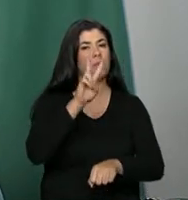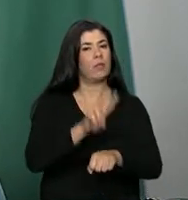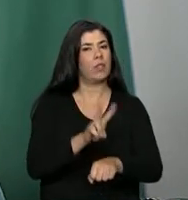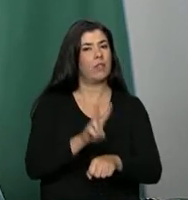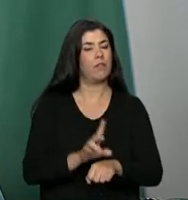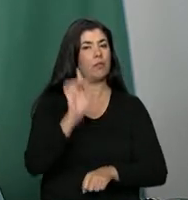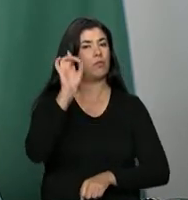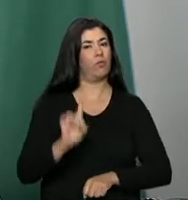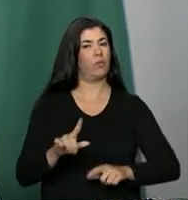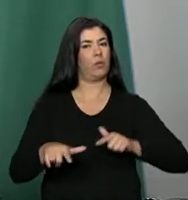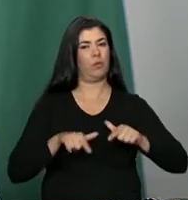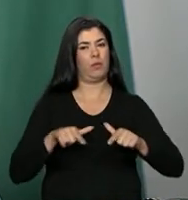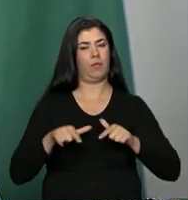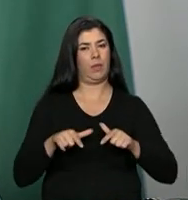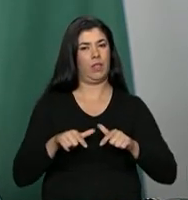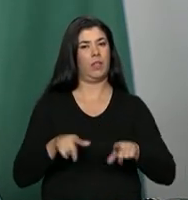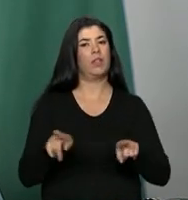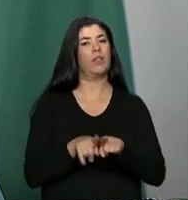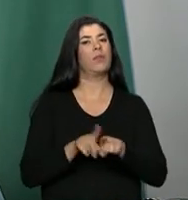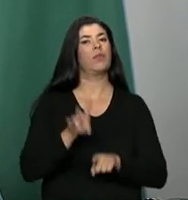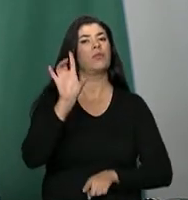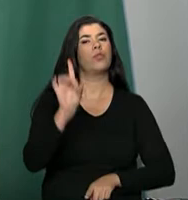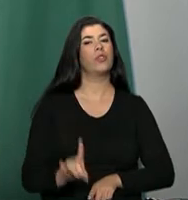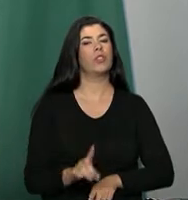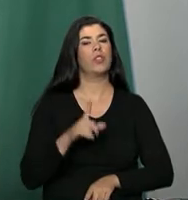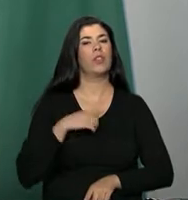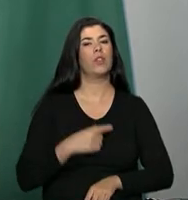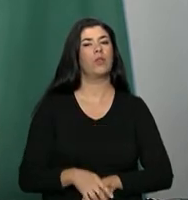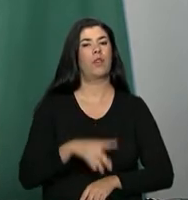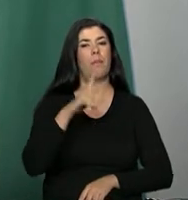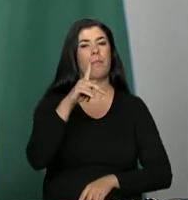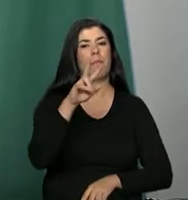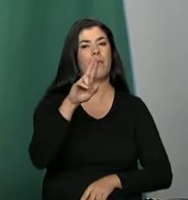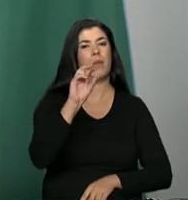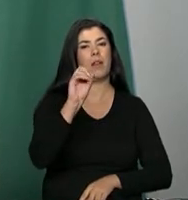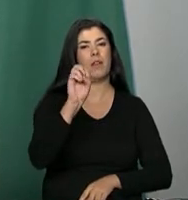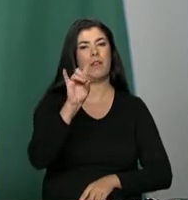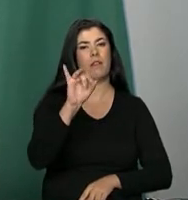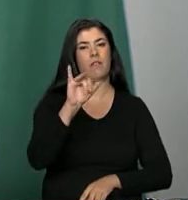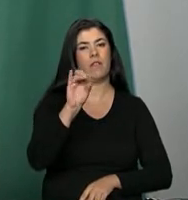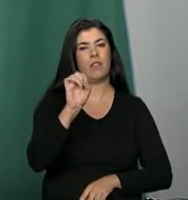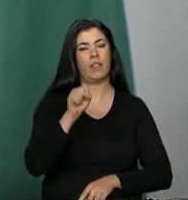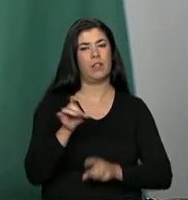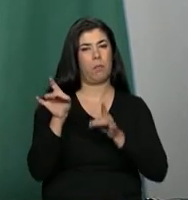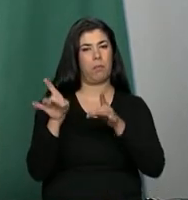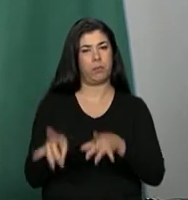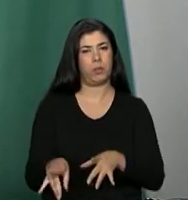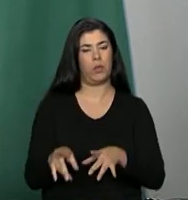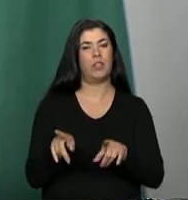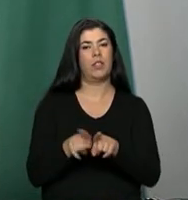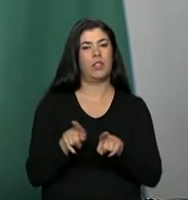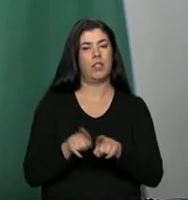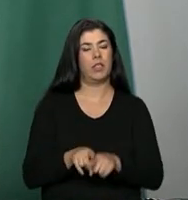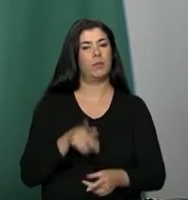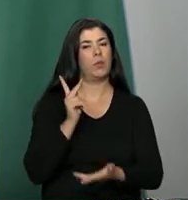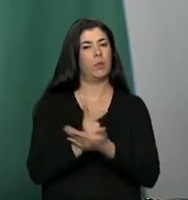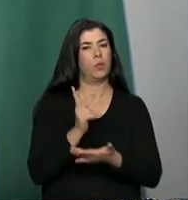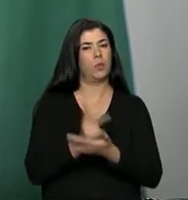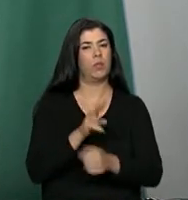trabalhistas, mantivemos os direitos previdenciários e mantivemos nossas políticas